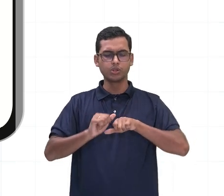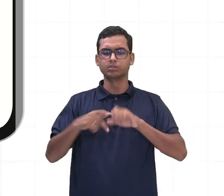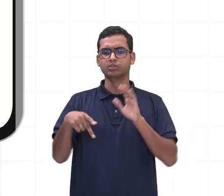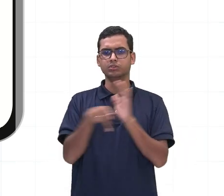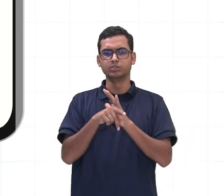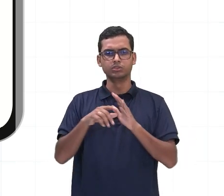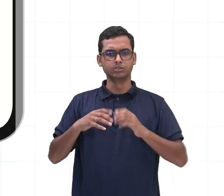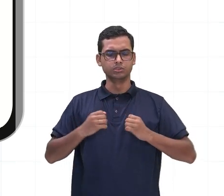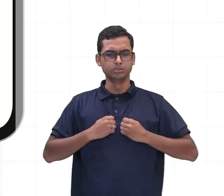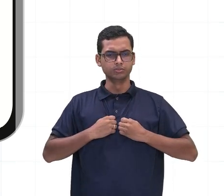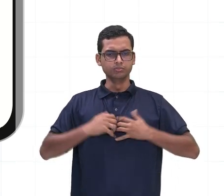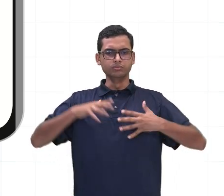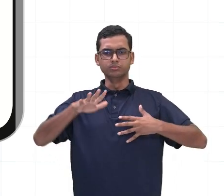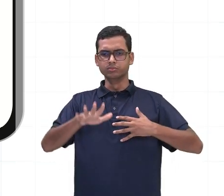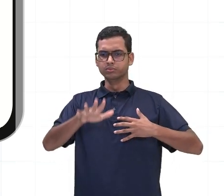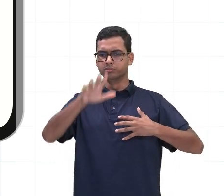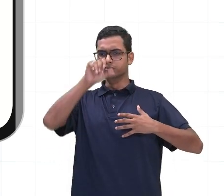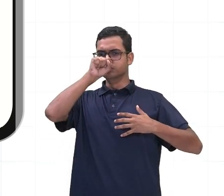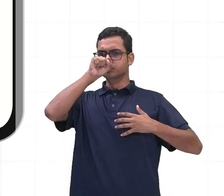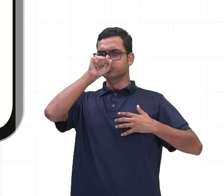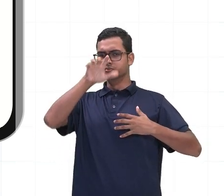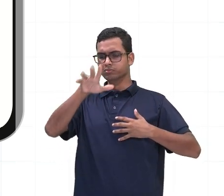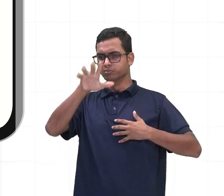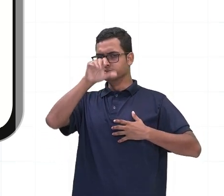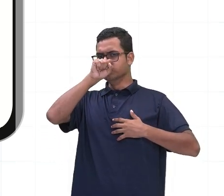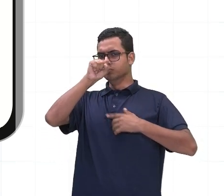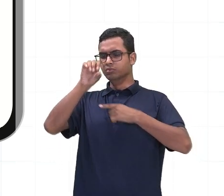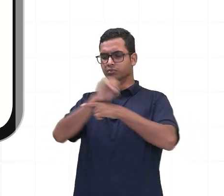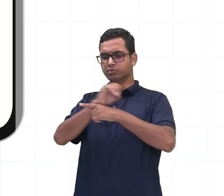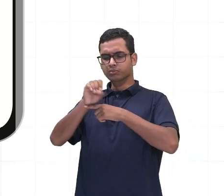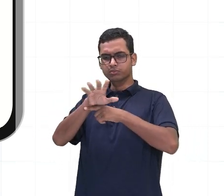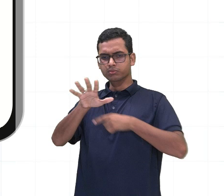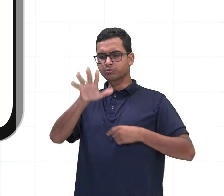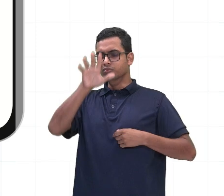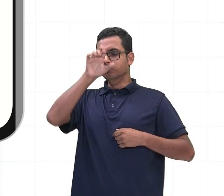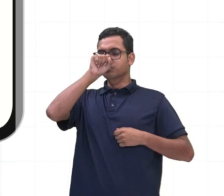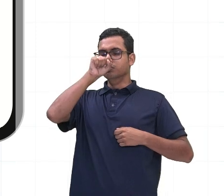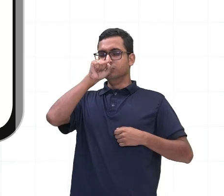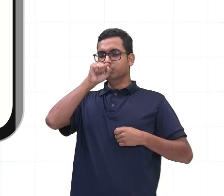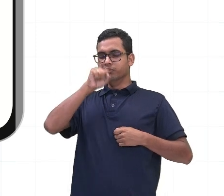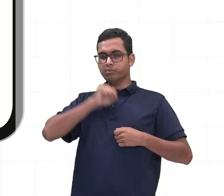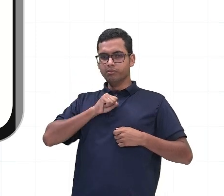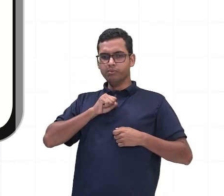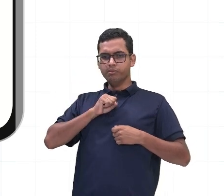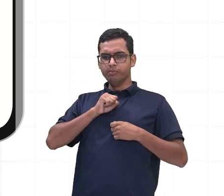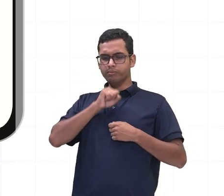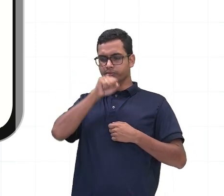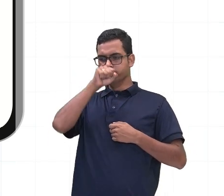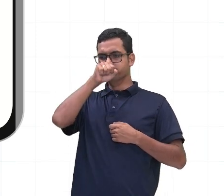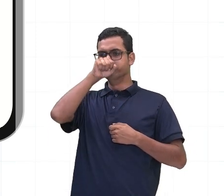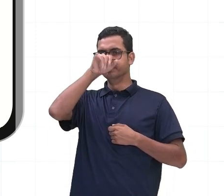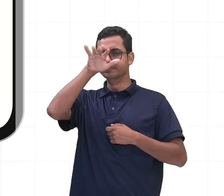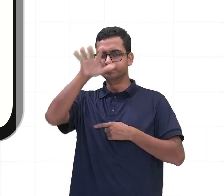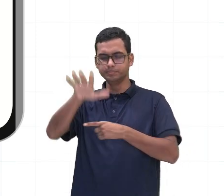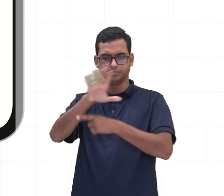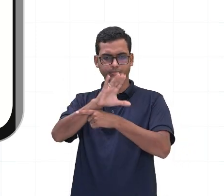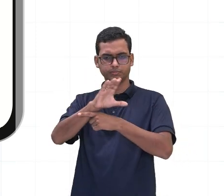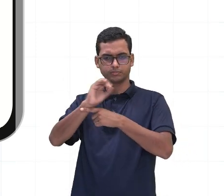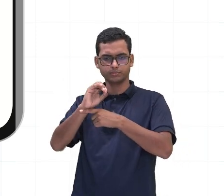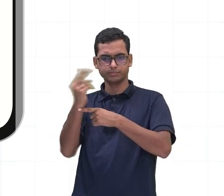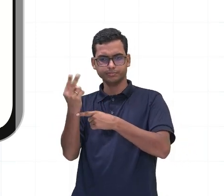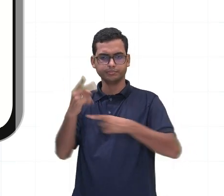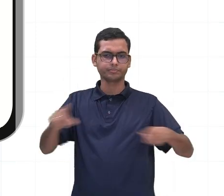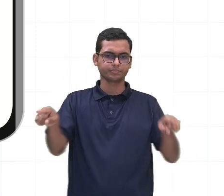que ocorre aí nessa região essa troca do oxigênio pelo gás carbônico, que também está relacionado como função do